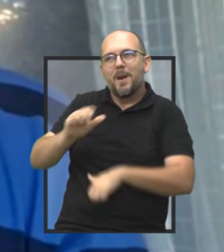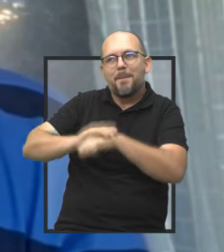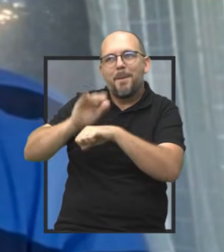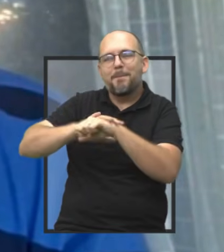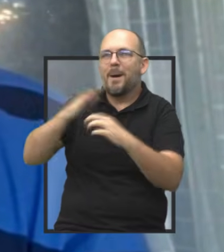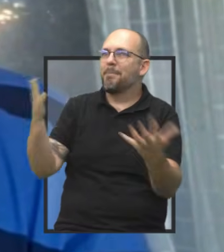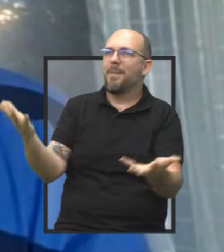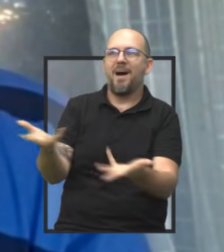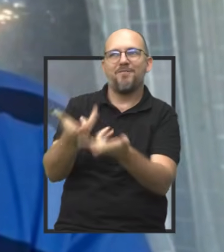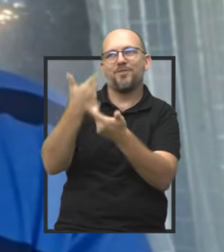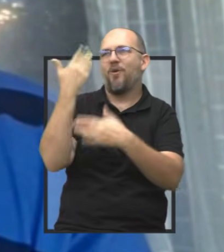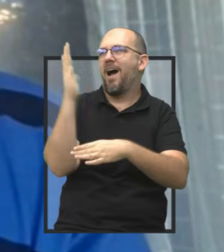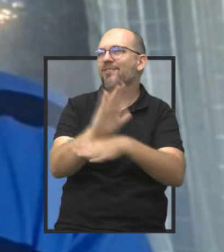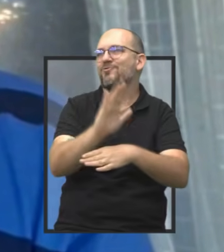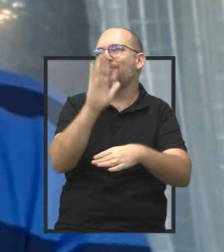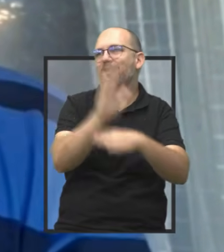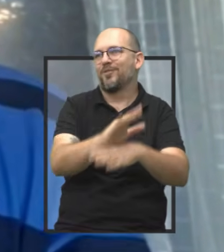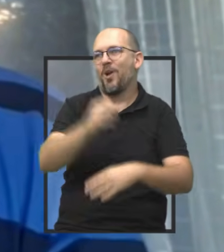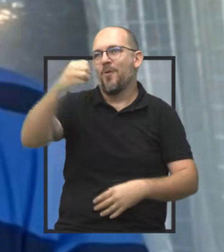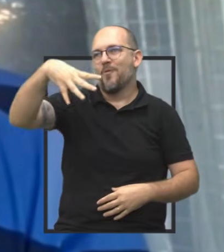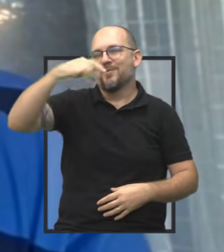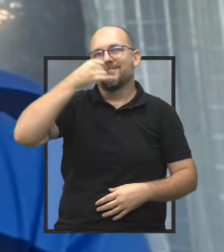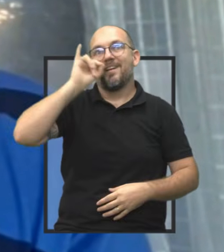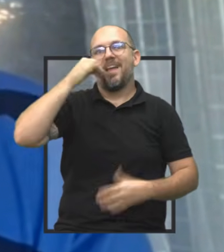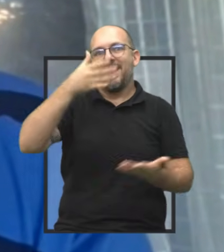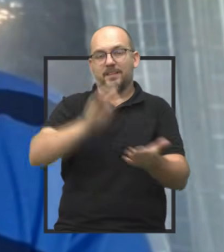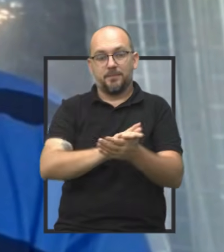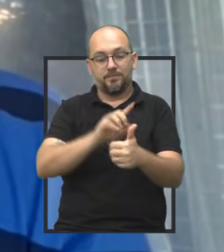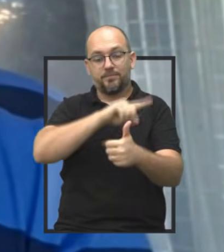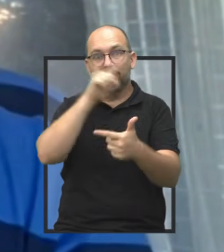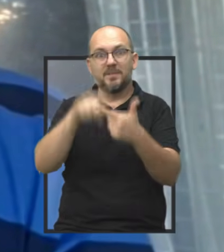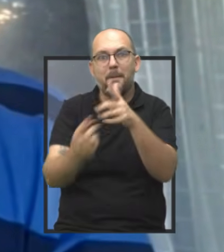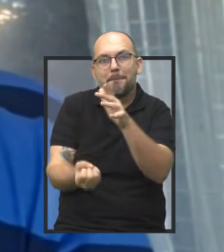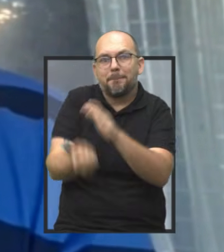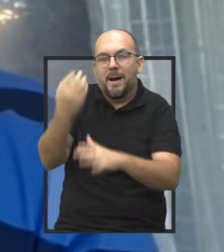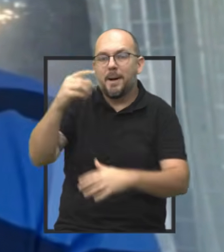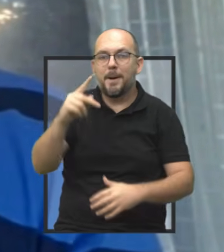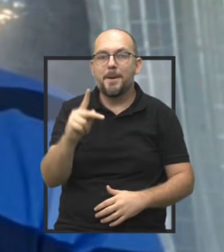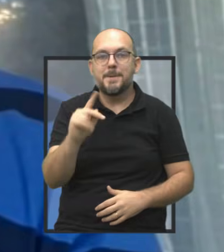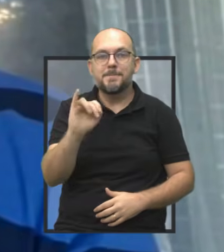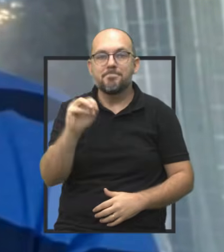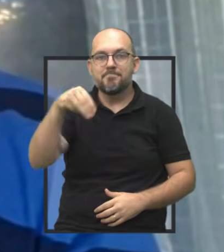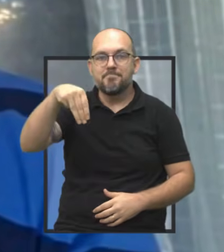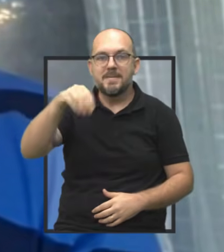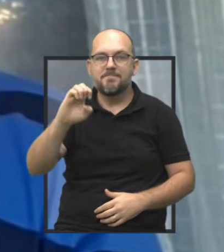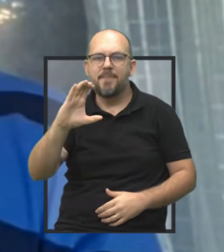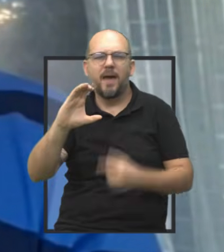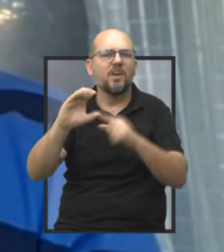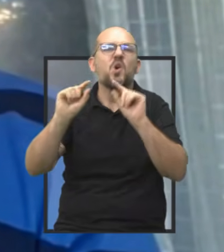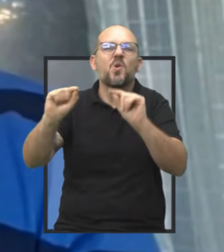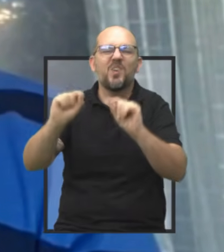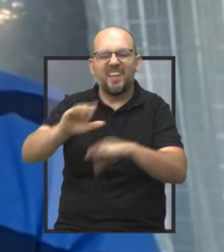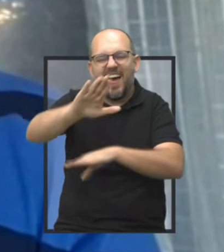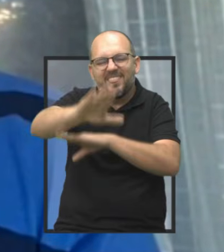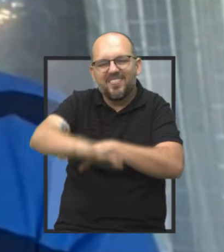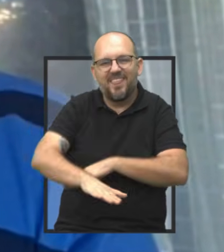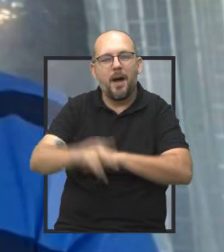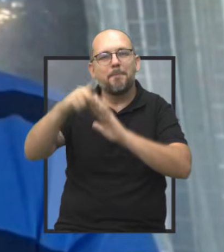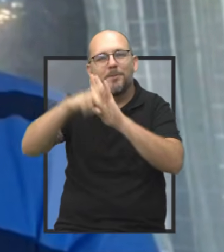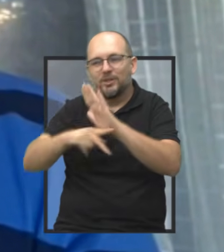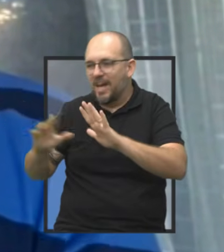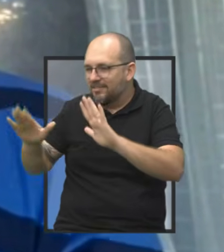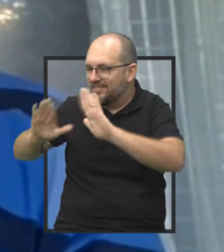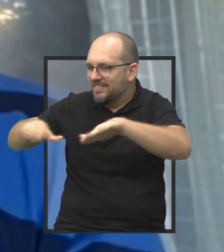a fatos maravilhosos com Zé Maria. A criação do Plimec, que era uma tarde das crianças passarem